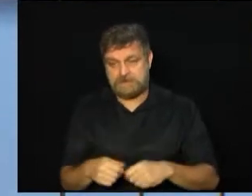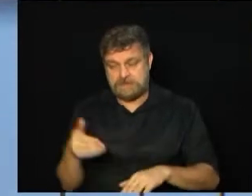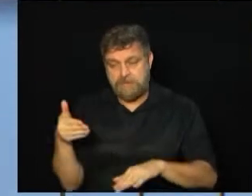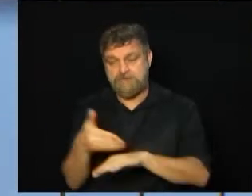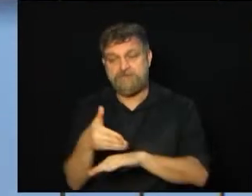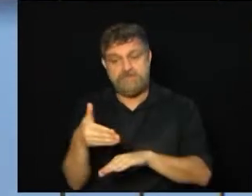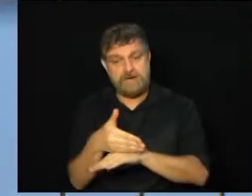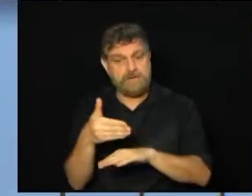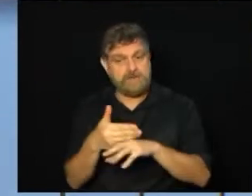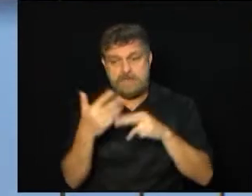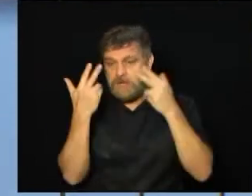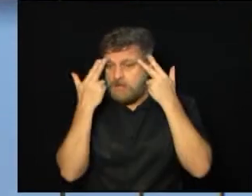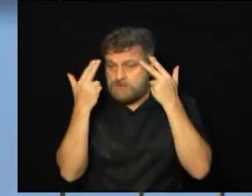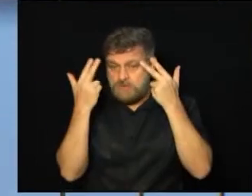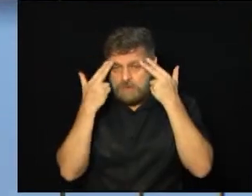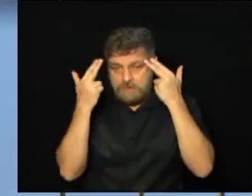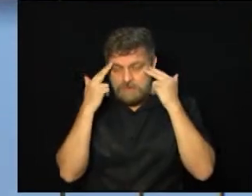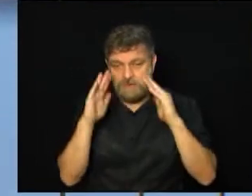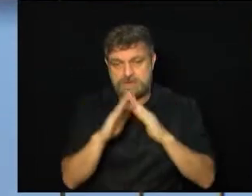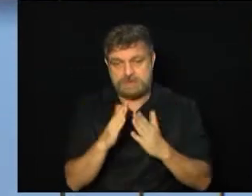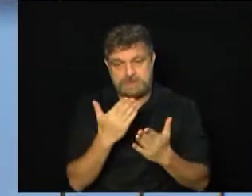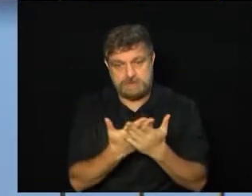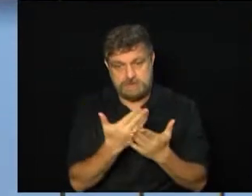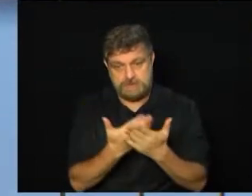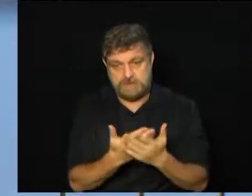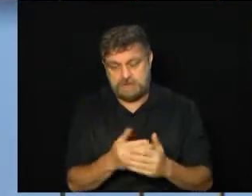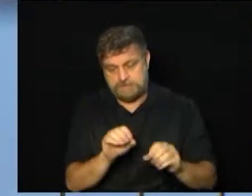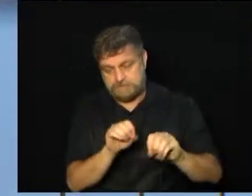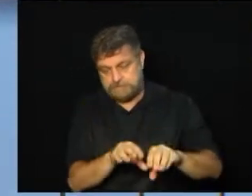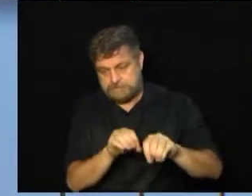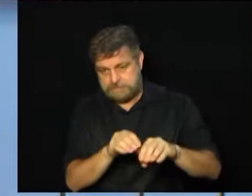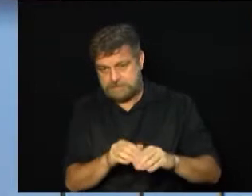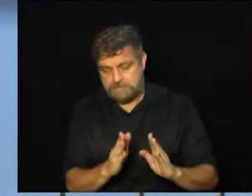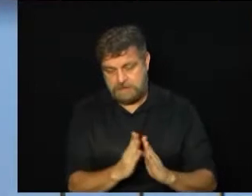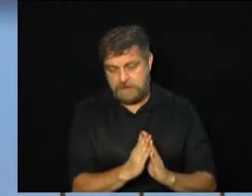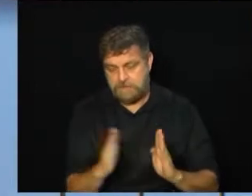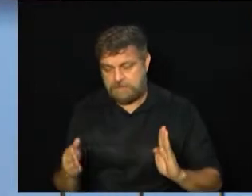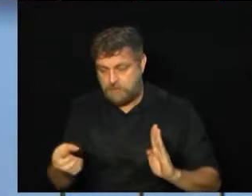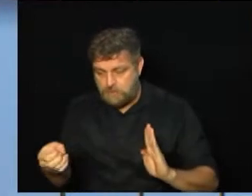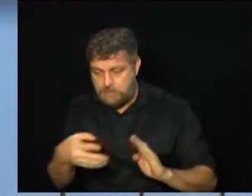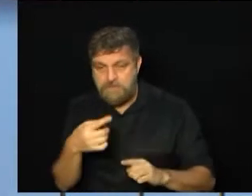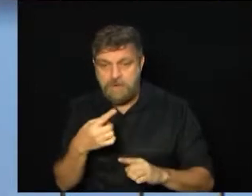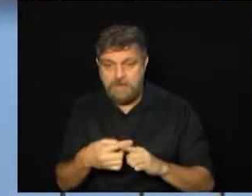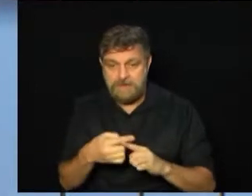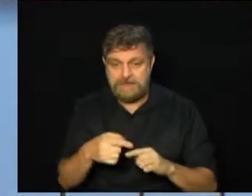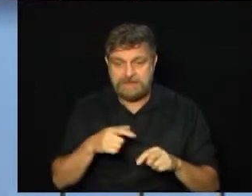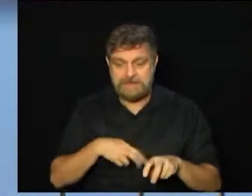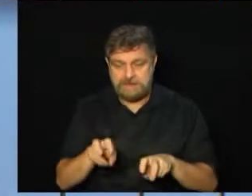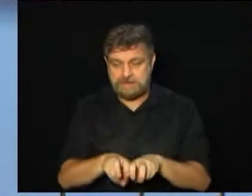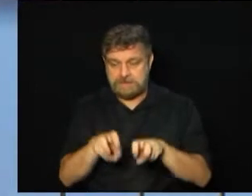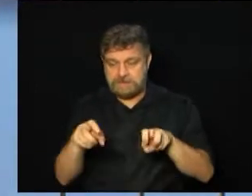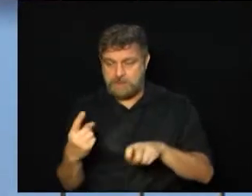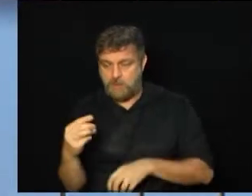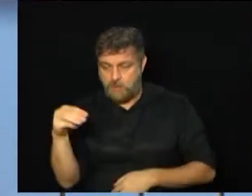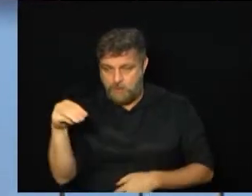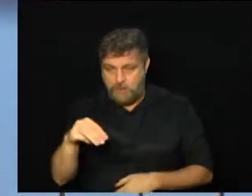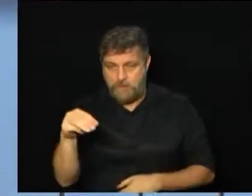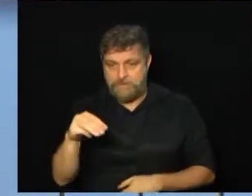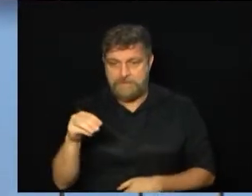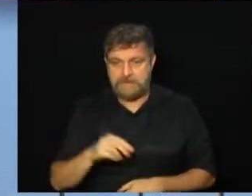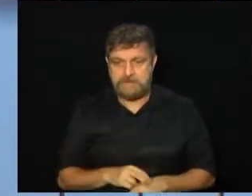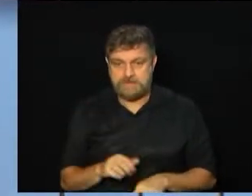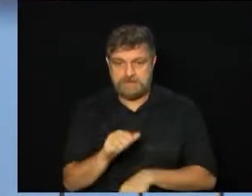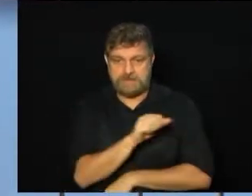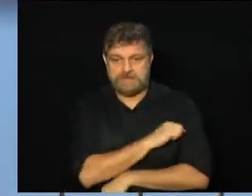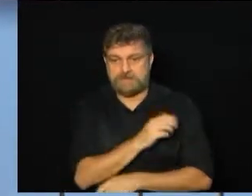frequentar normalmente as aulas. Essa nova fase é possível, pois o distanciamento de 1 metro entre os